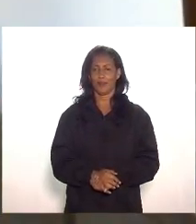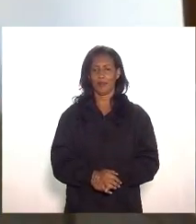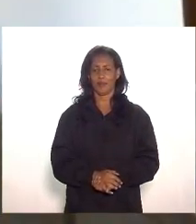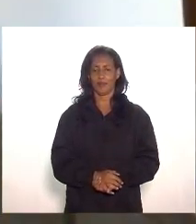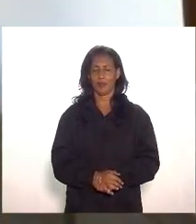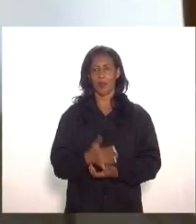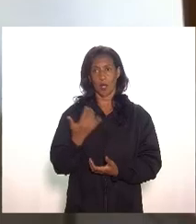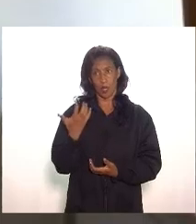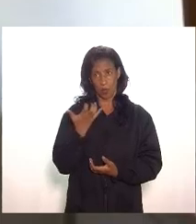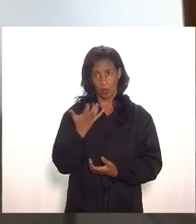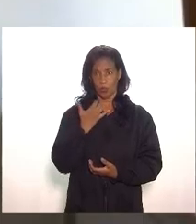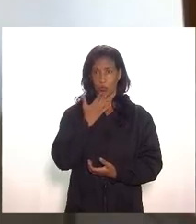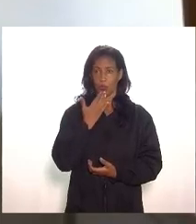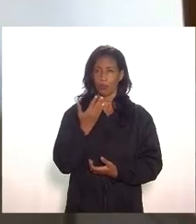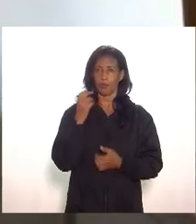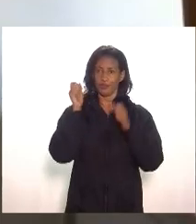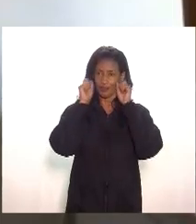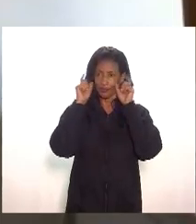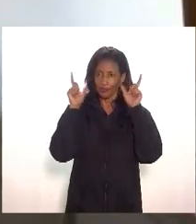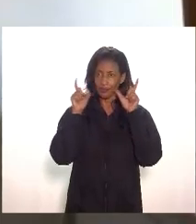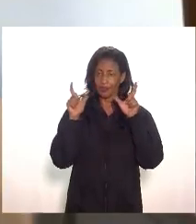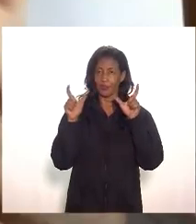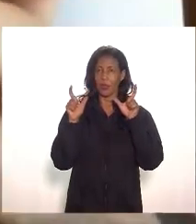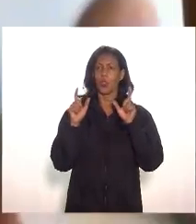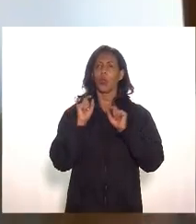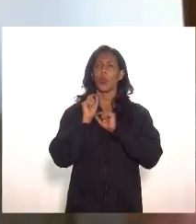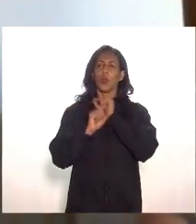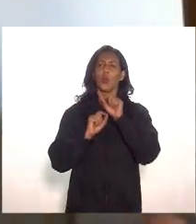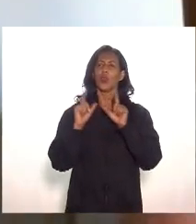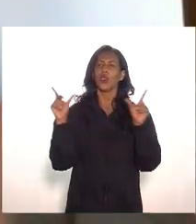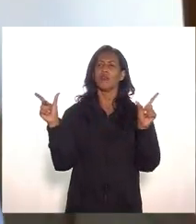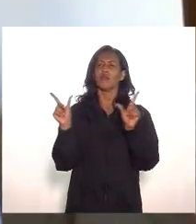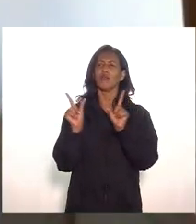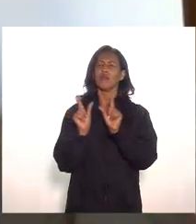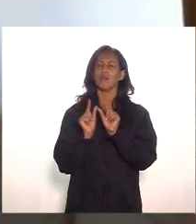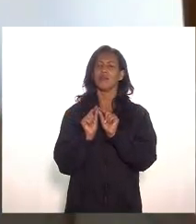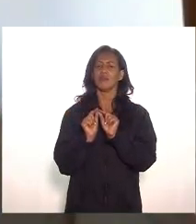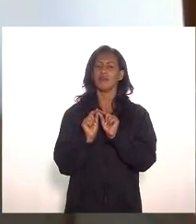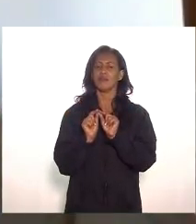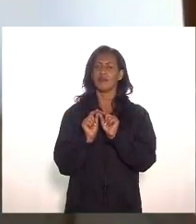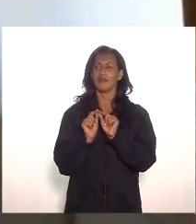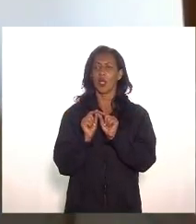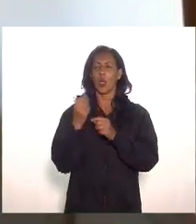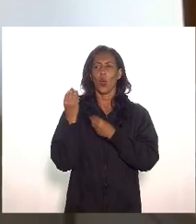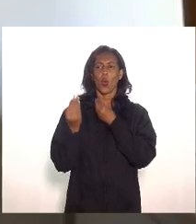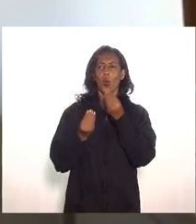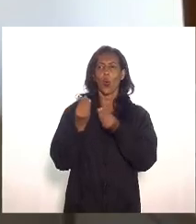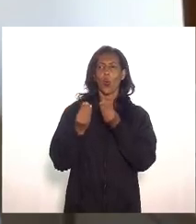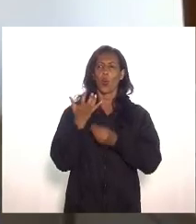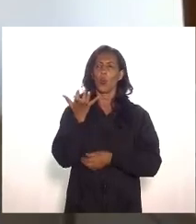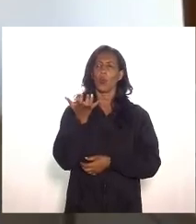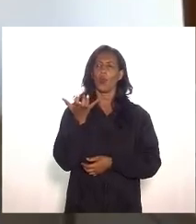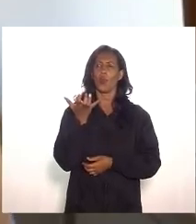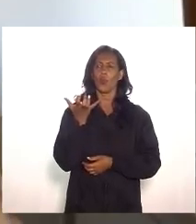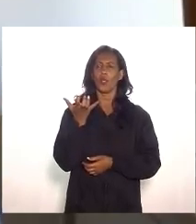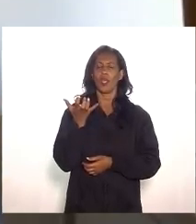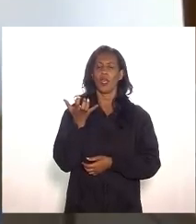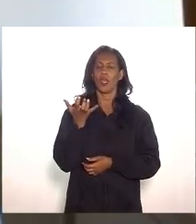aqui alertando sobre o que define o regimento interno. Como eu quero discutir a matéria, eu